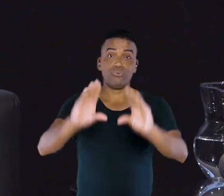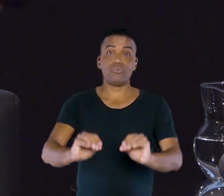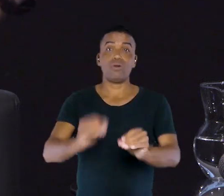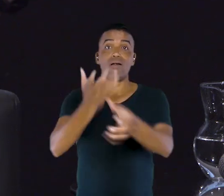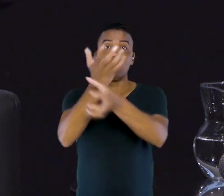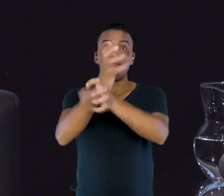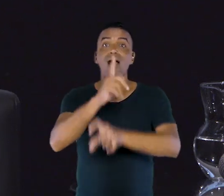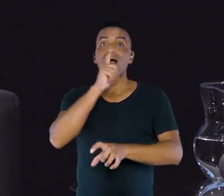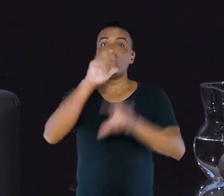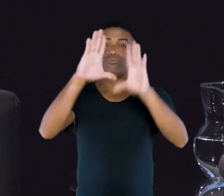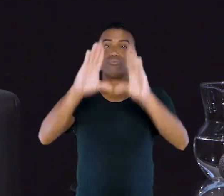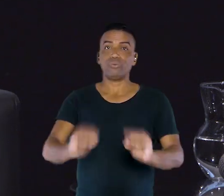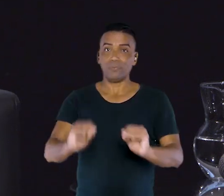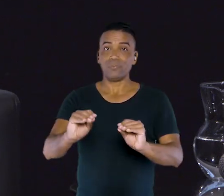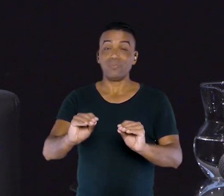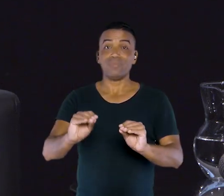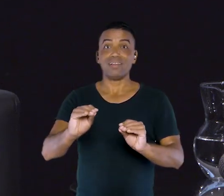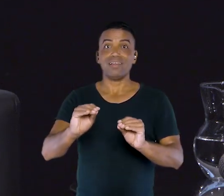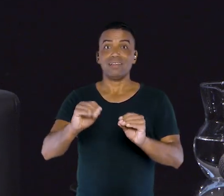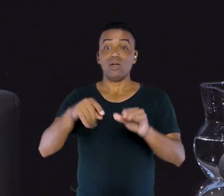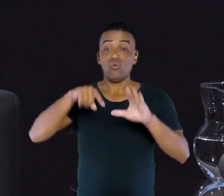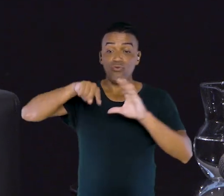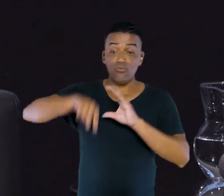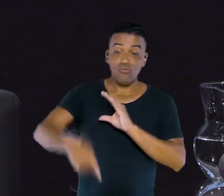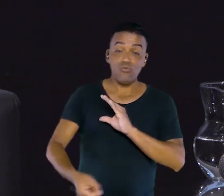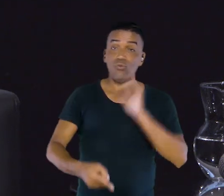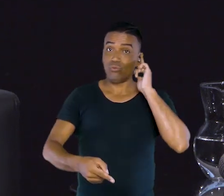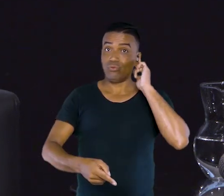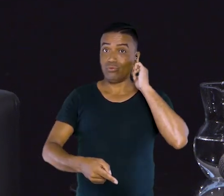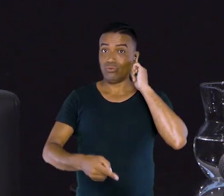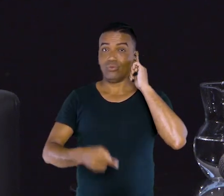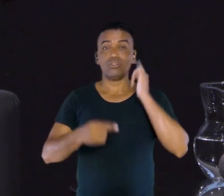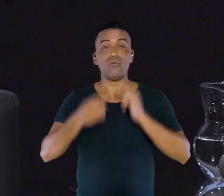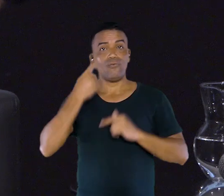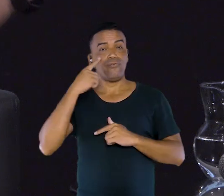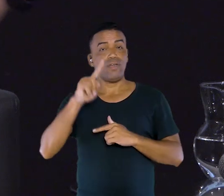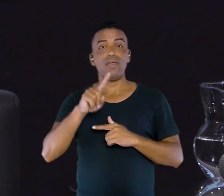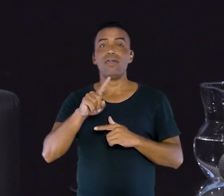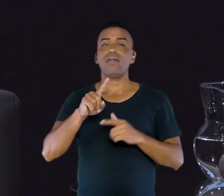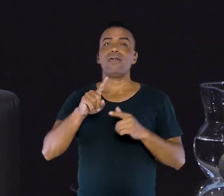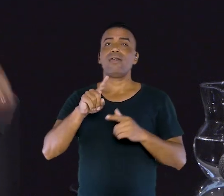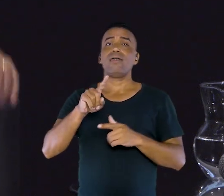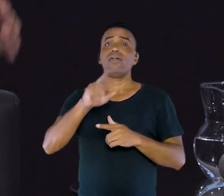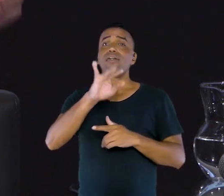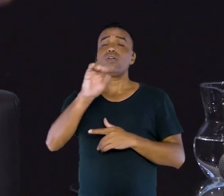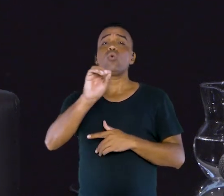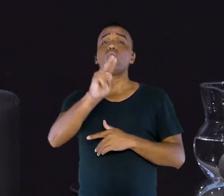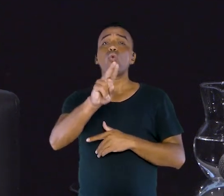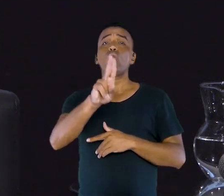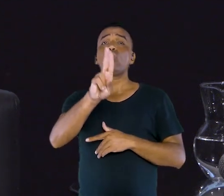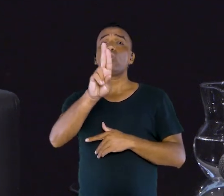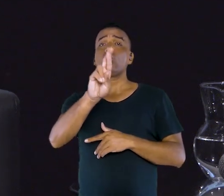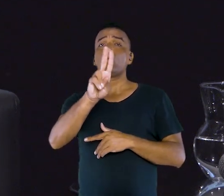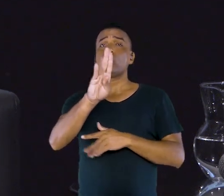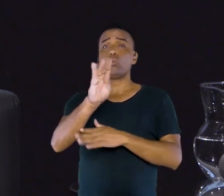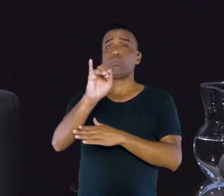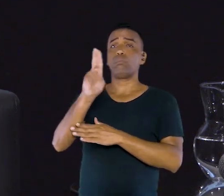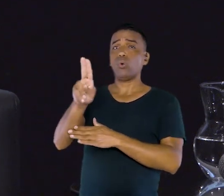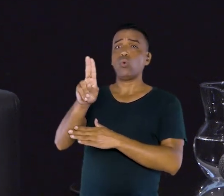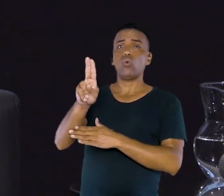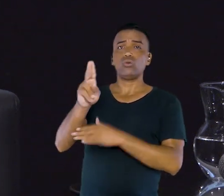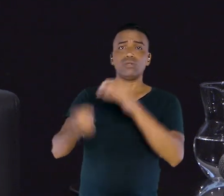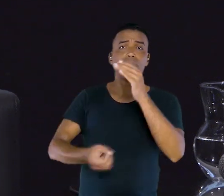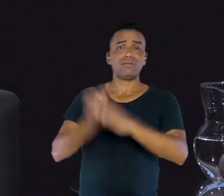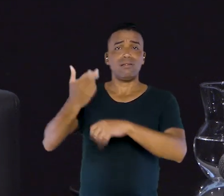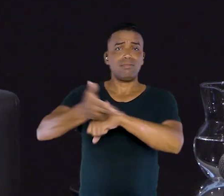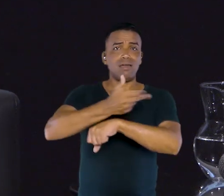gente não sabe, né? Porque às vezes elas podem estar no fundo da água, né? Mas a gente vê lá no Rio Urubu, no Amazonas, na região de Silves, elas estão aparecendo